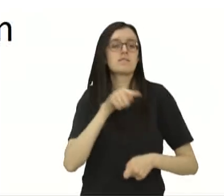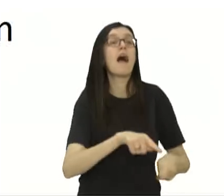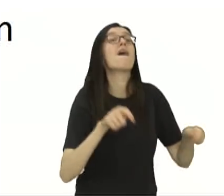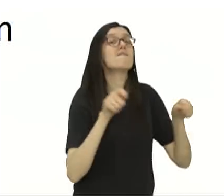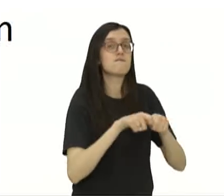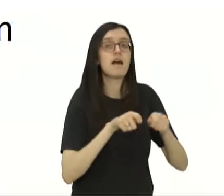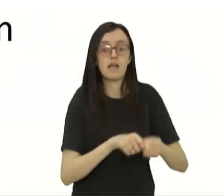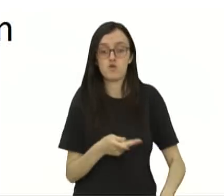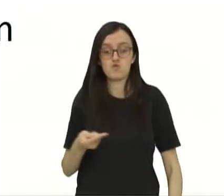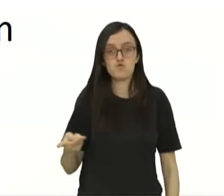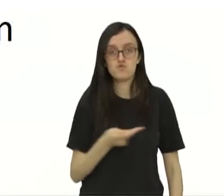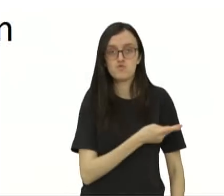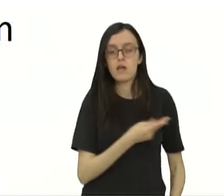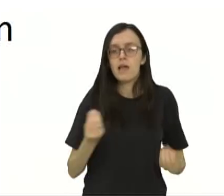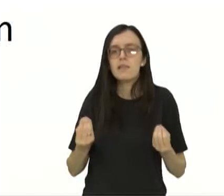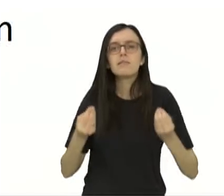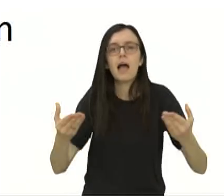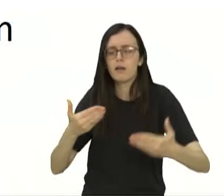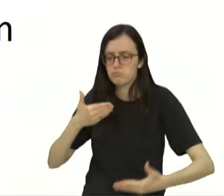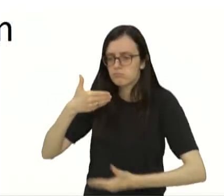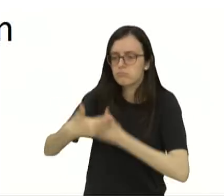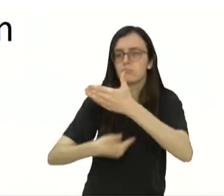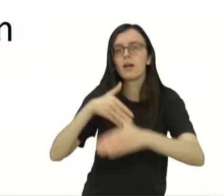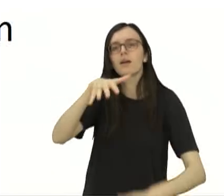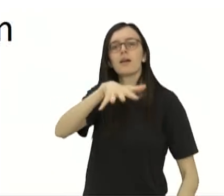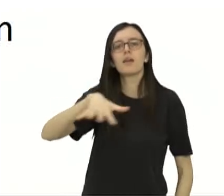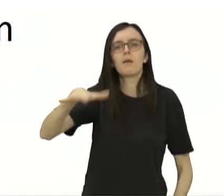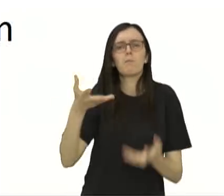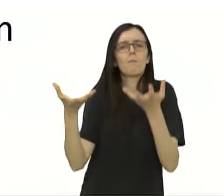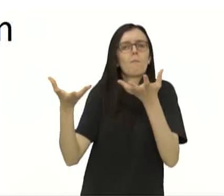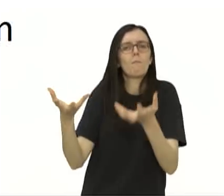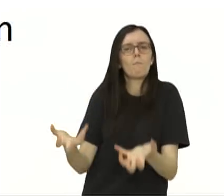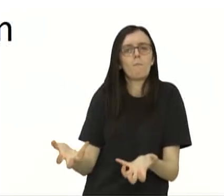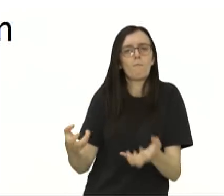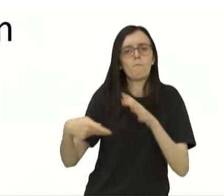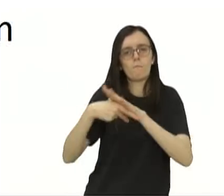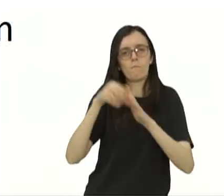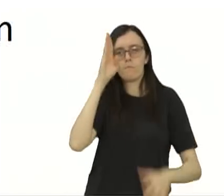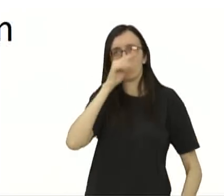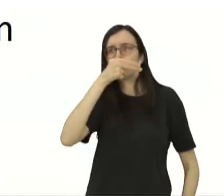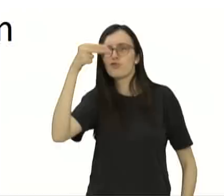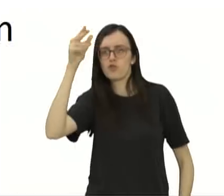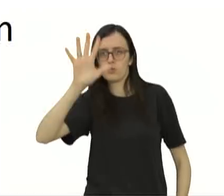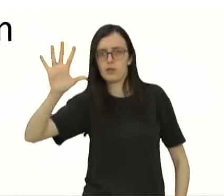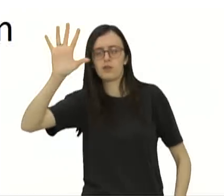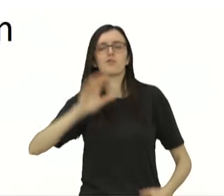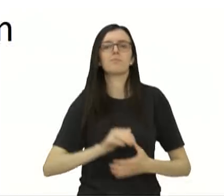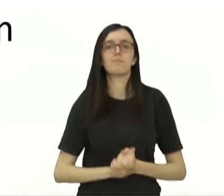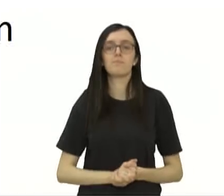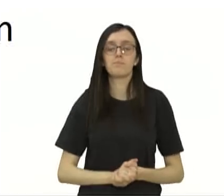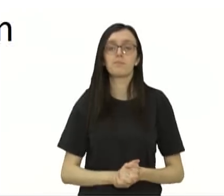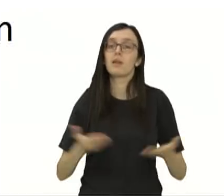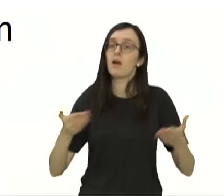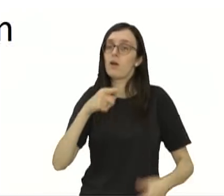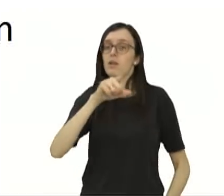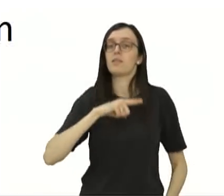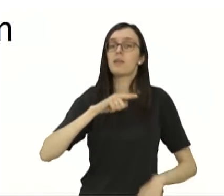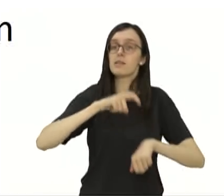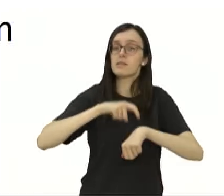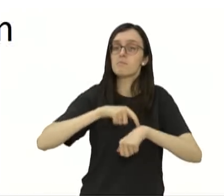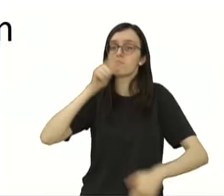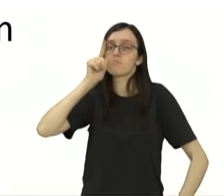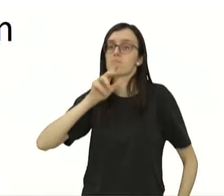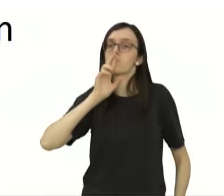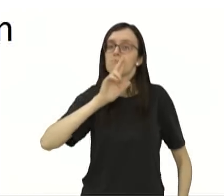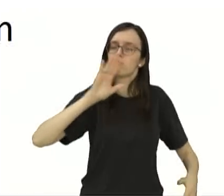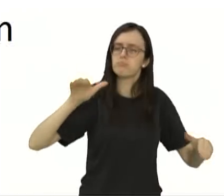pela Codevasf proporcionam o desenvolvimento da região semiárida do Nordeste? Então, agora você tem um tempo para